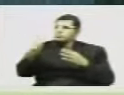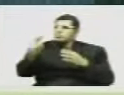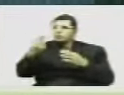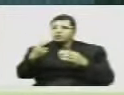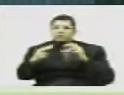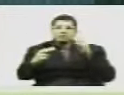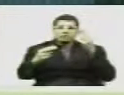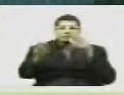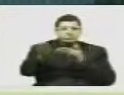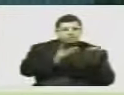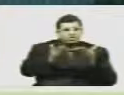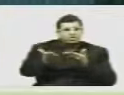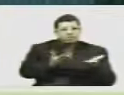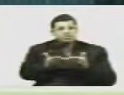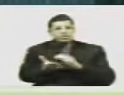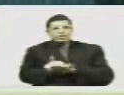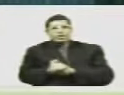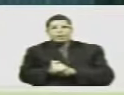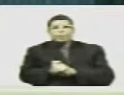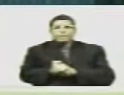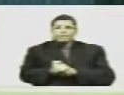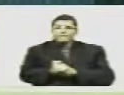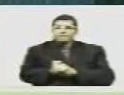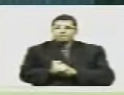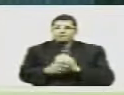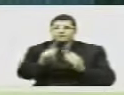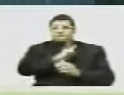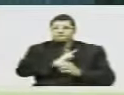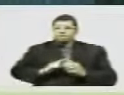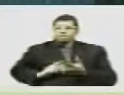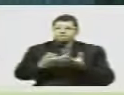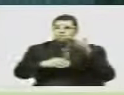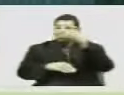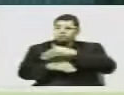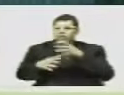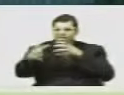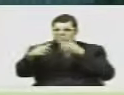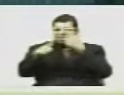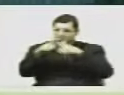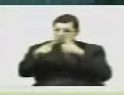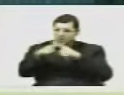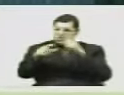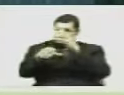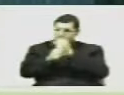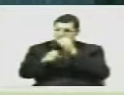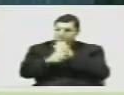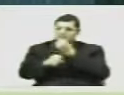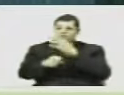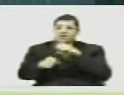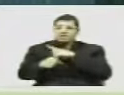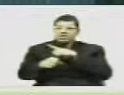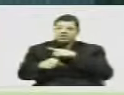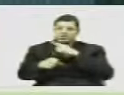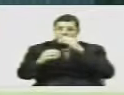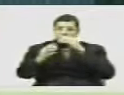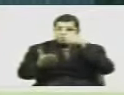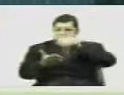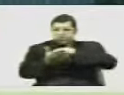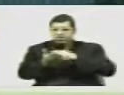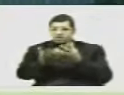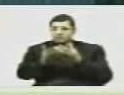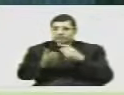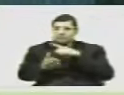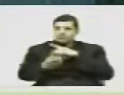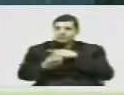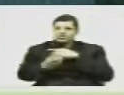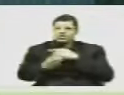de outro servidor, deputado Luiz Castro. Um governo que entra em crise orçamentária tem o dever de